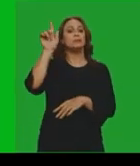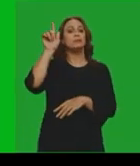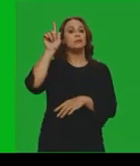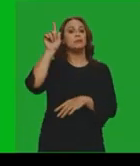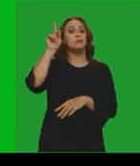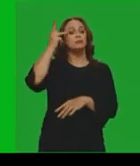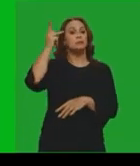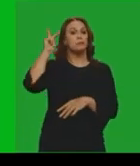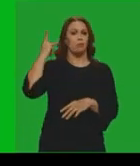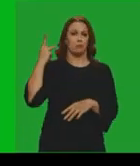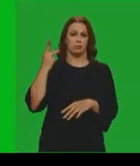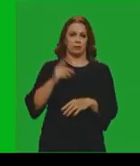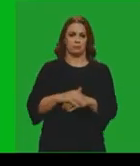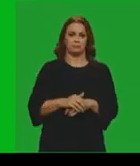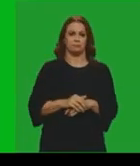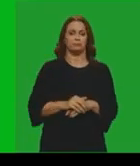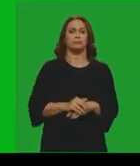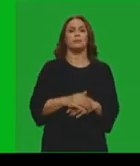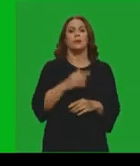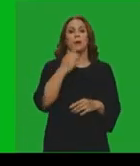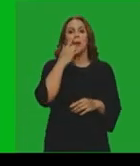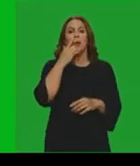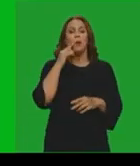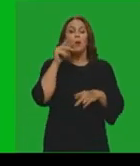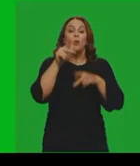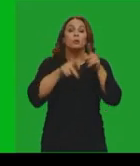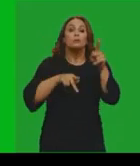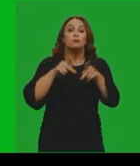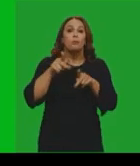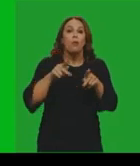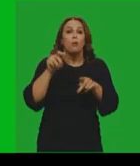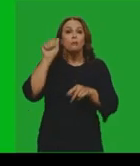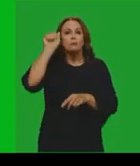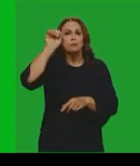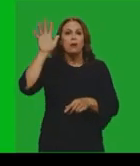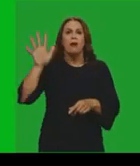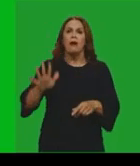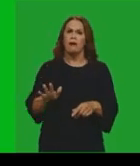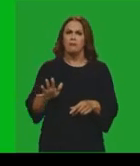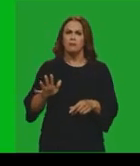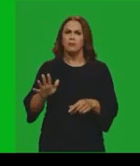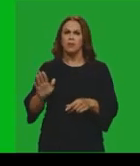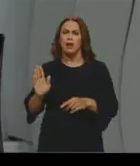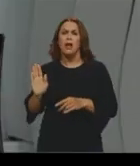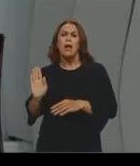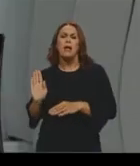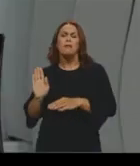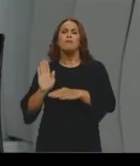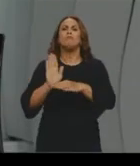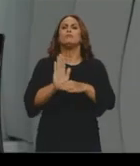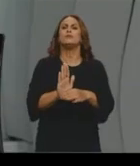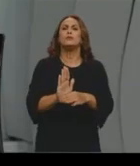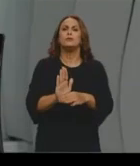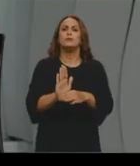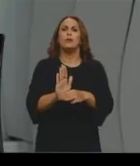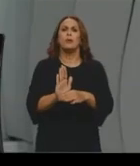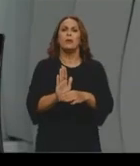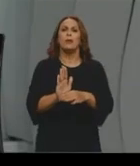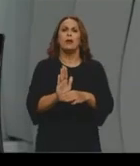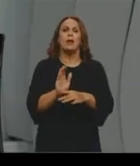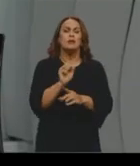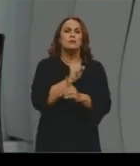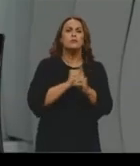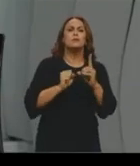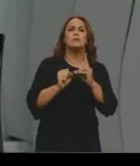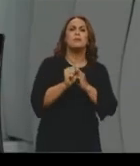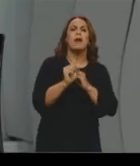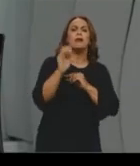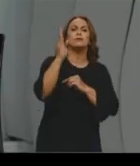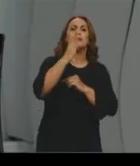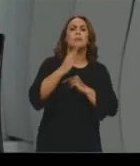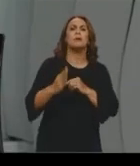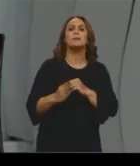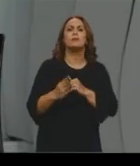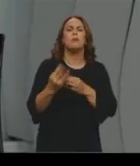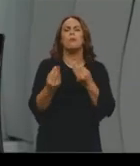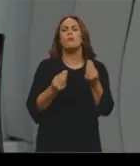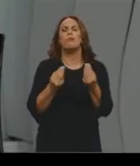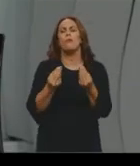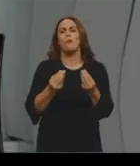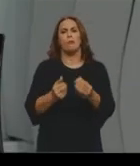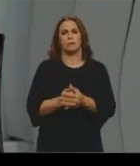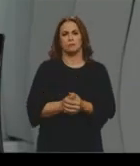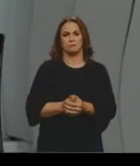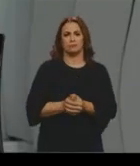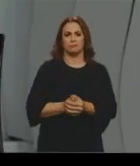principais contribuições dos povos africanos para a nossa sociedade? A gente pode dizer que é uma